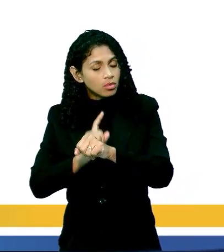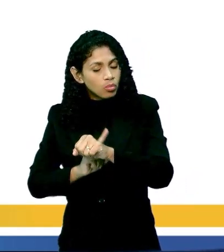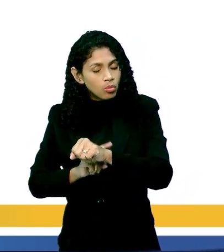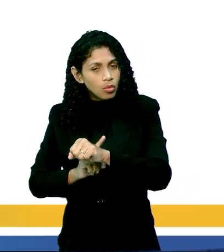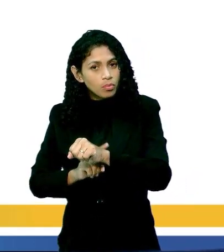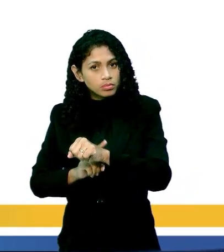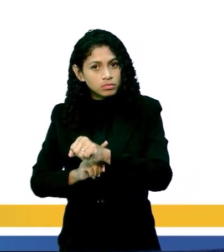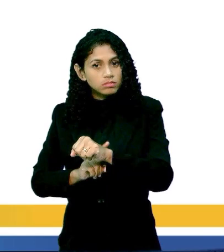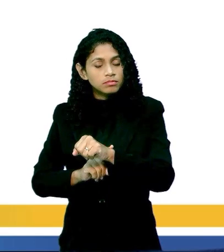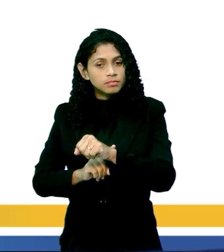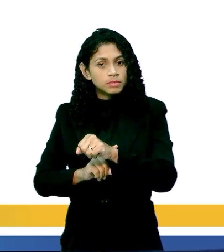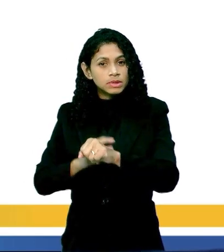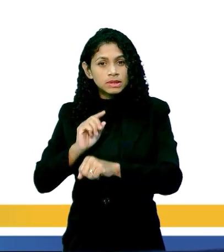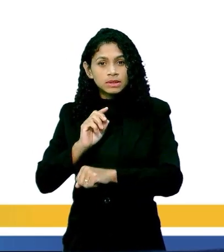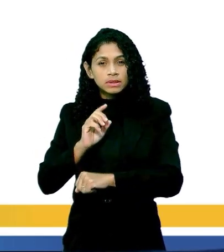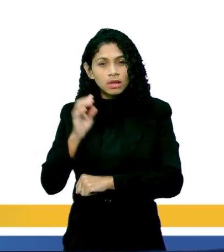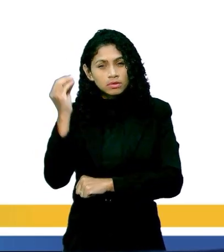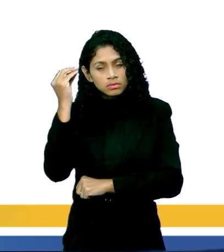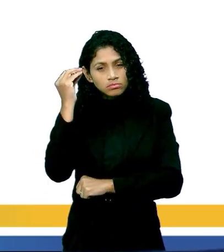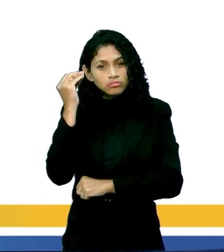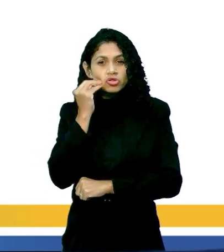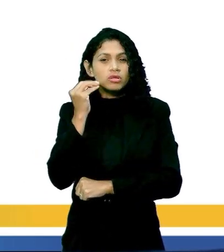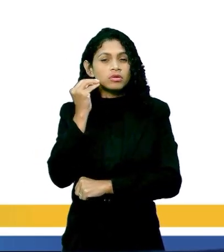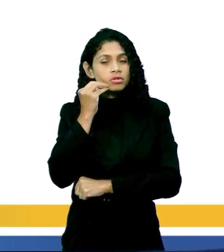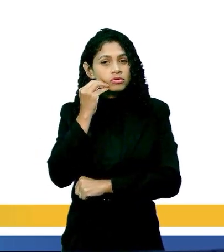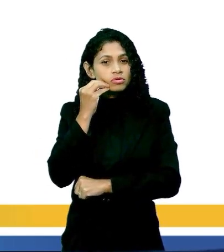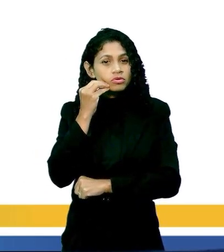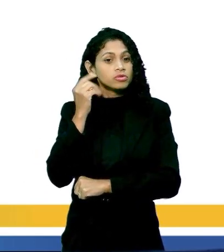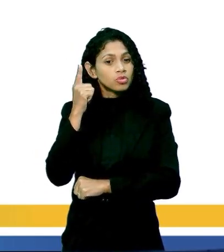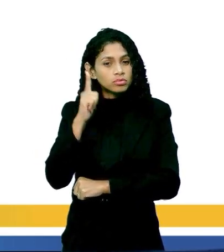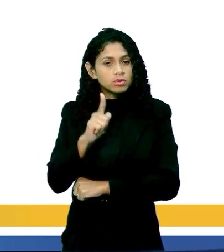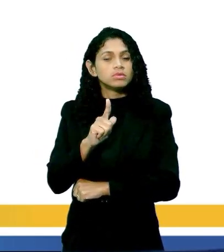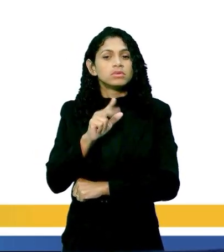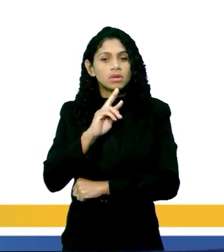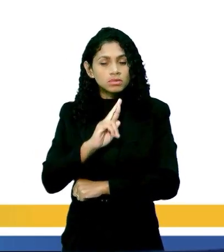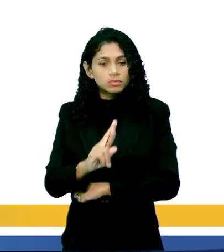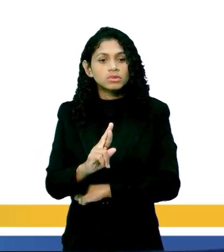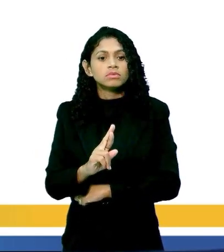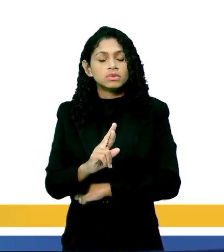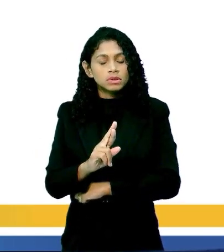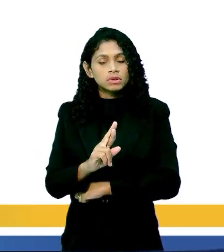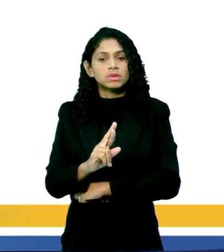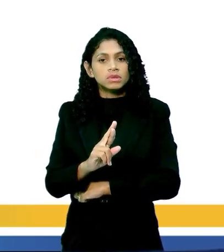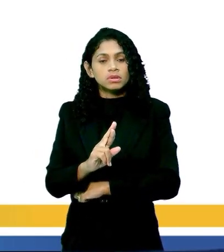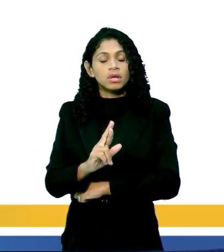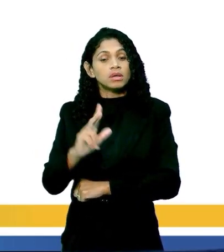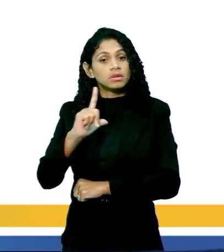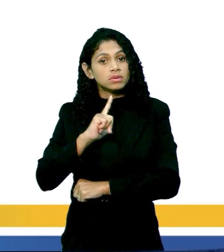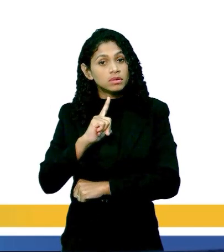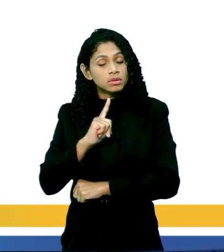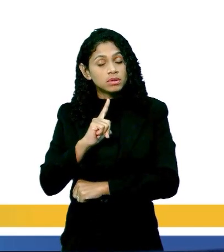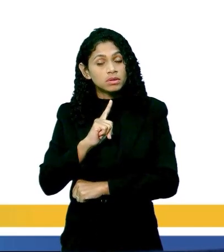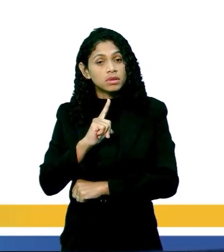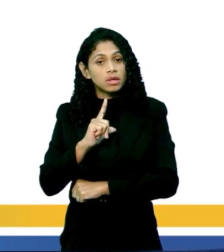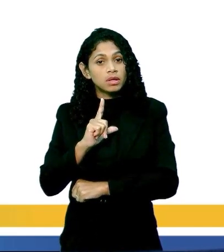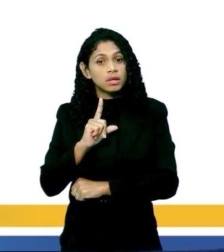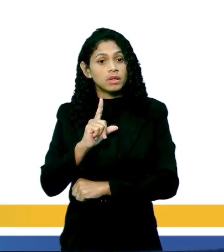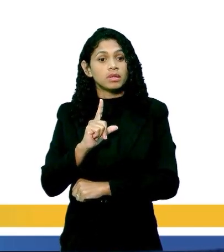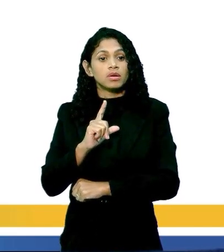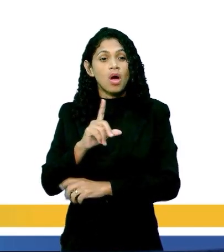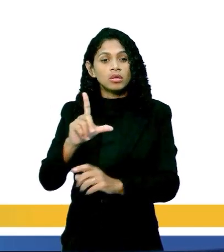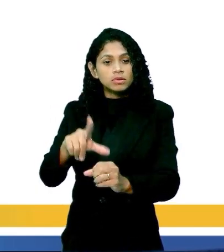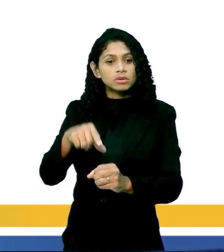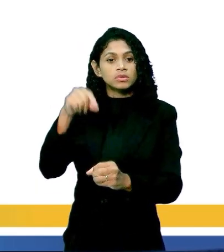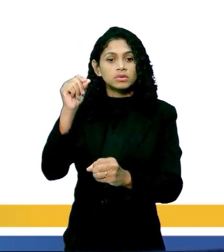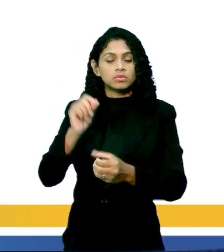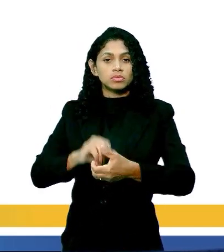seguida continue aqui na nossa aula. Na letra A, a gente tem como resposta com a mesma velocidade que saiu do cano.